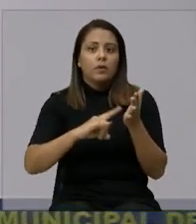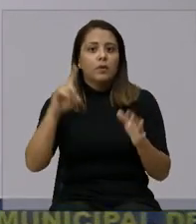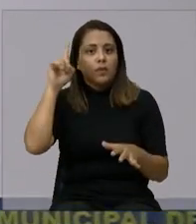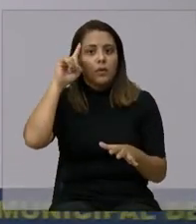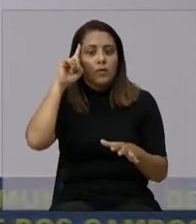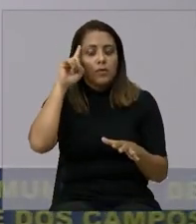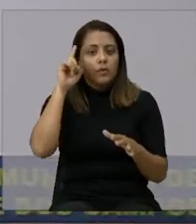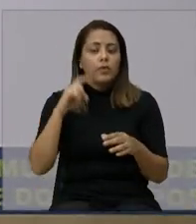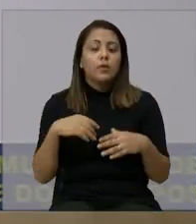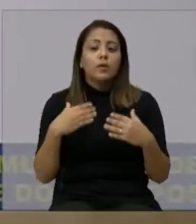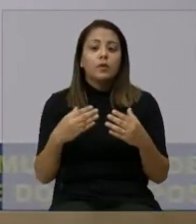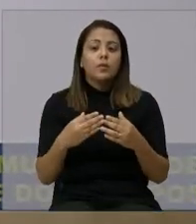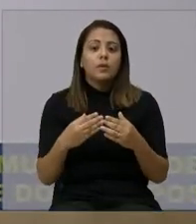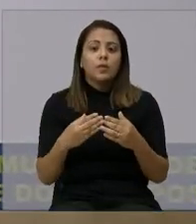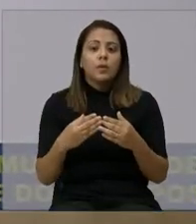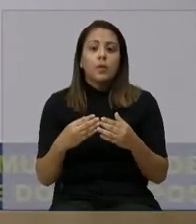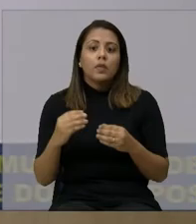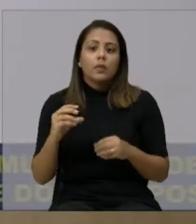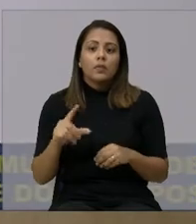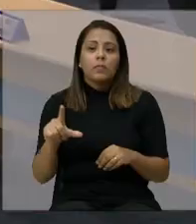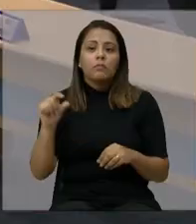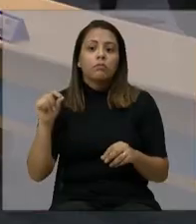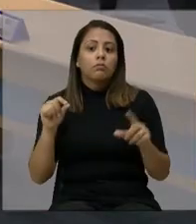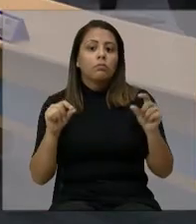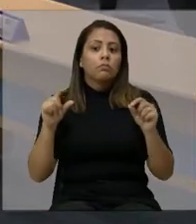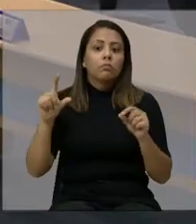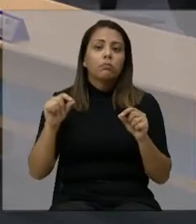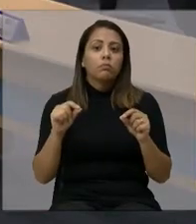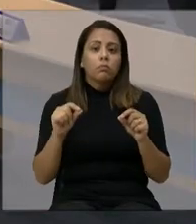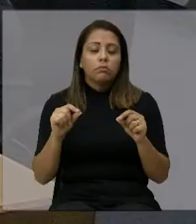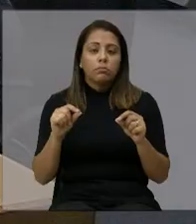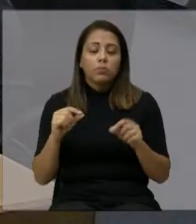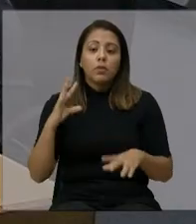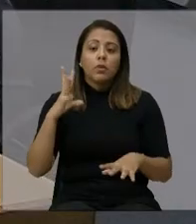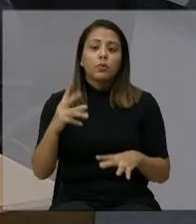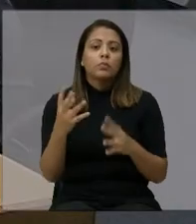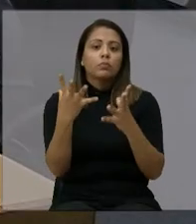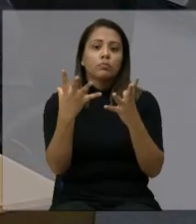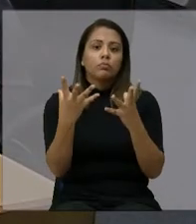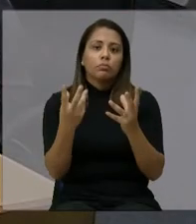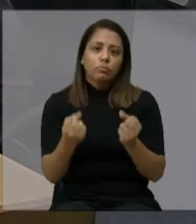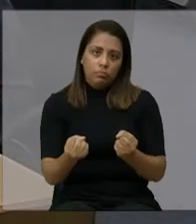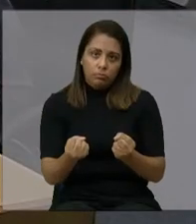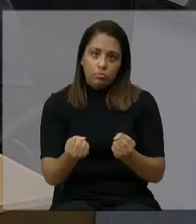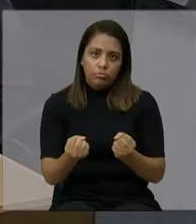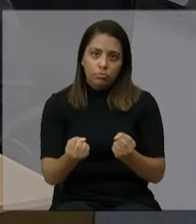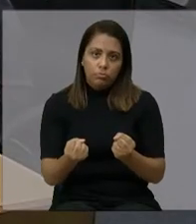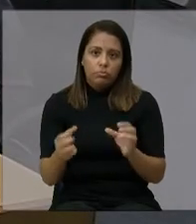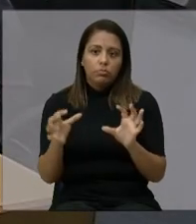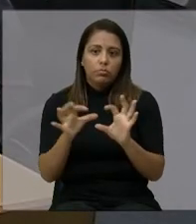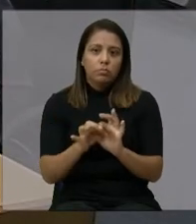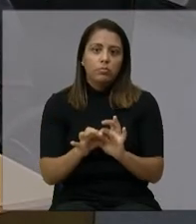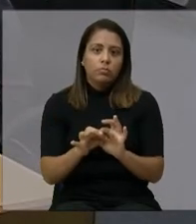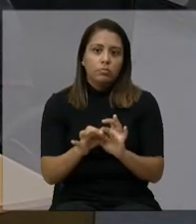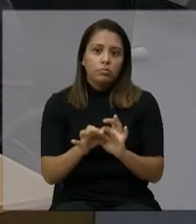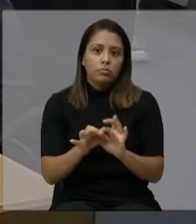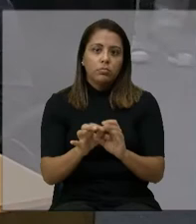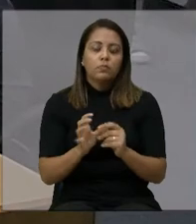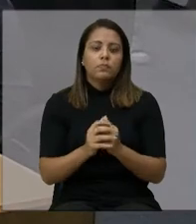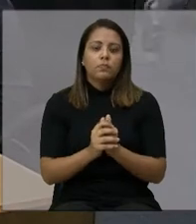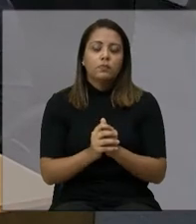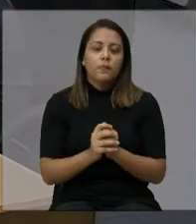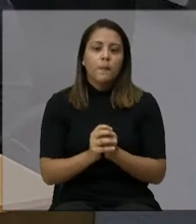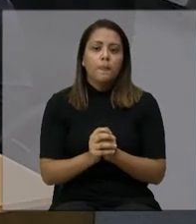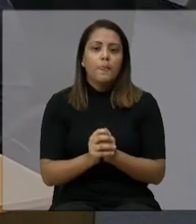como estão, e os contrários, que se manifestem. Nenhuma manifestação contrária. Aprovado por unanimidade.